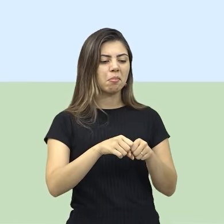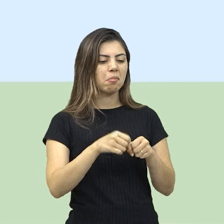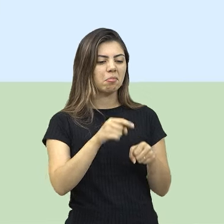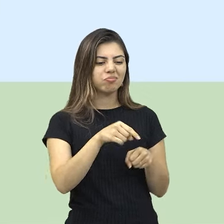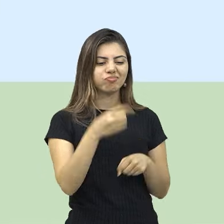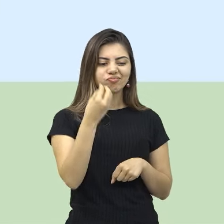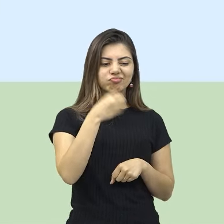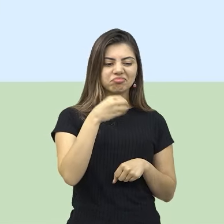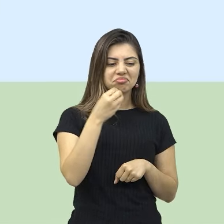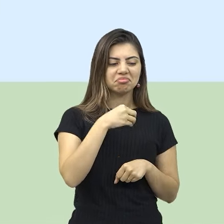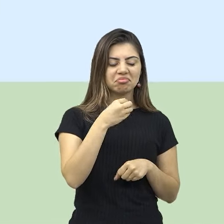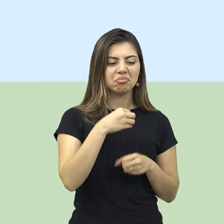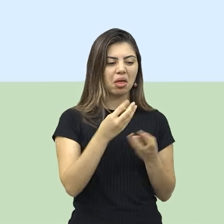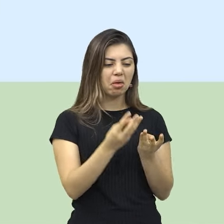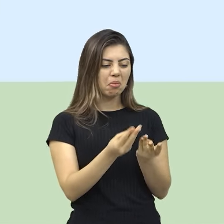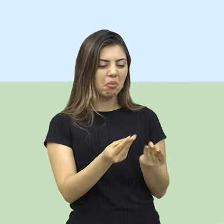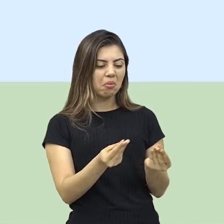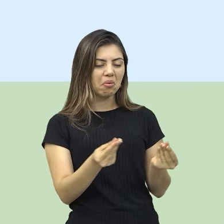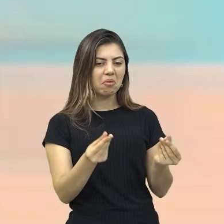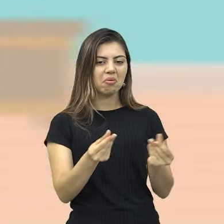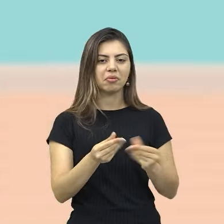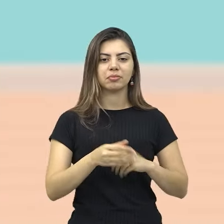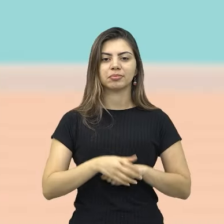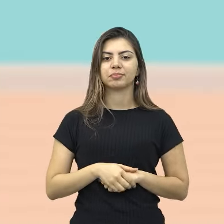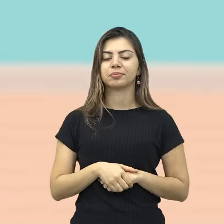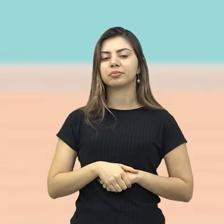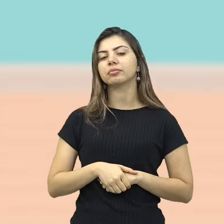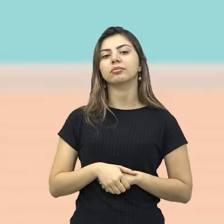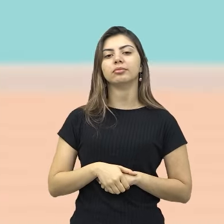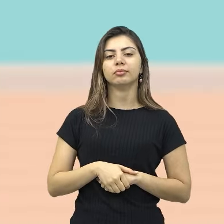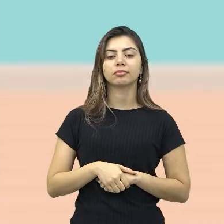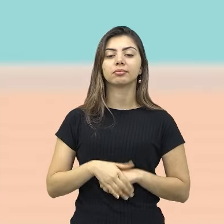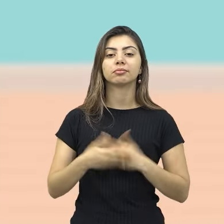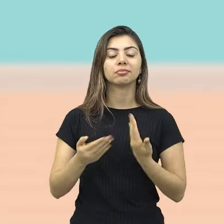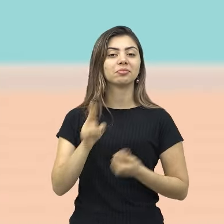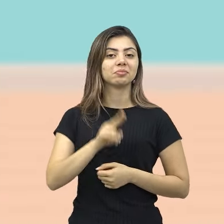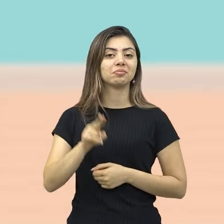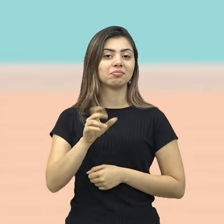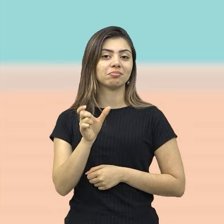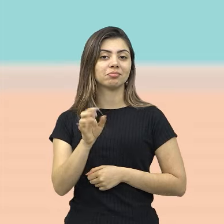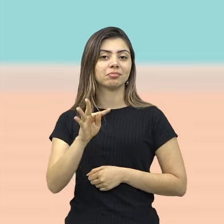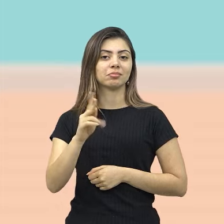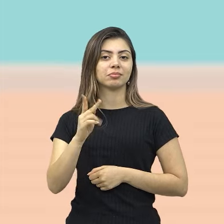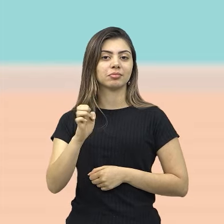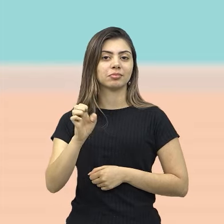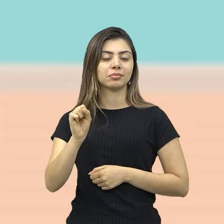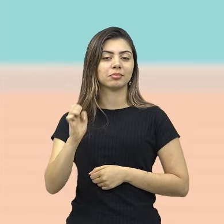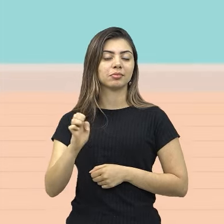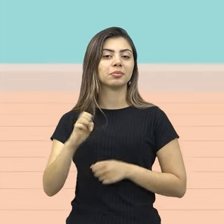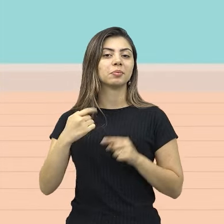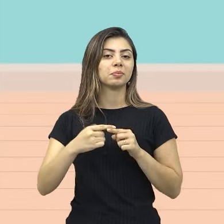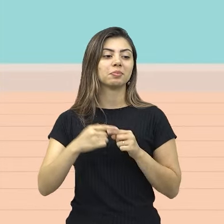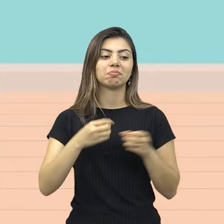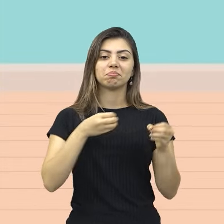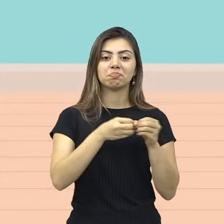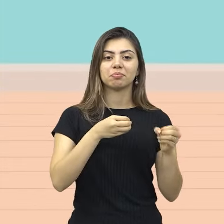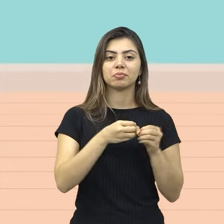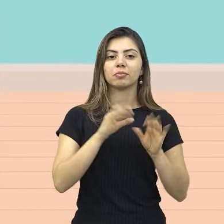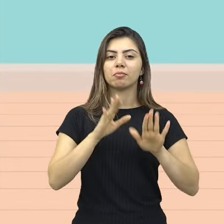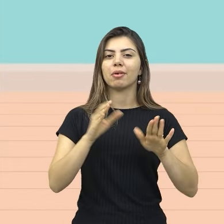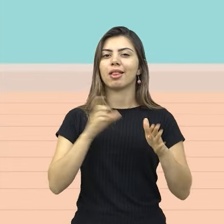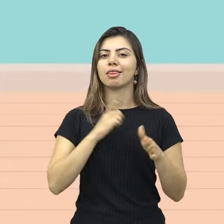né? Estão bem acabadinhos mesmo. Então, por que ele usou o these? Porque está perto dele. Agora, o exemplo de